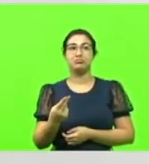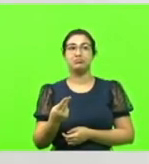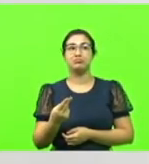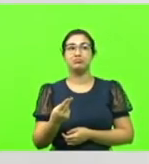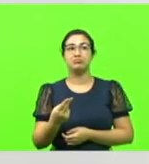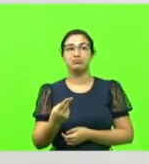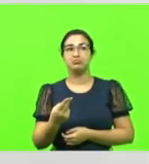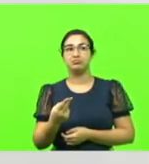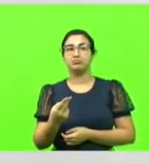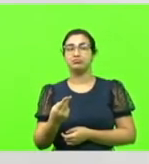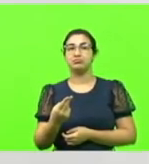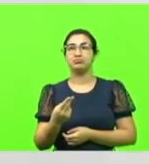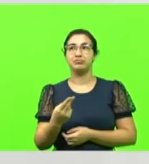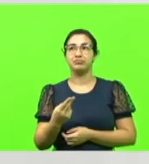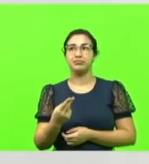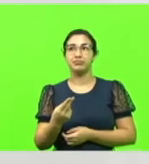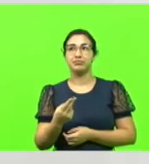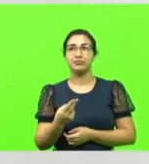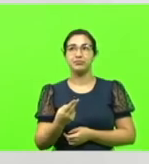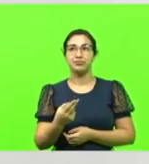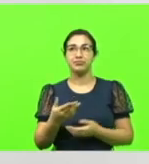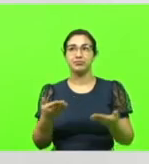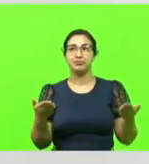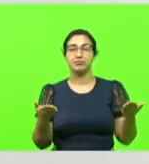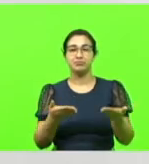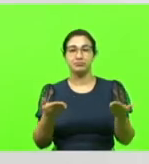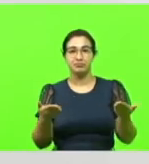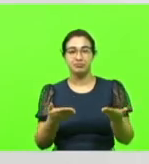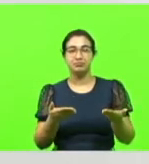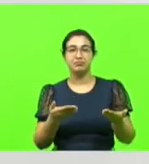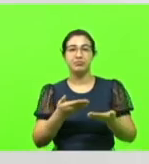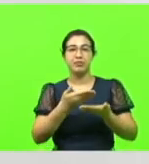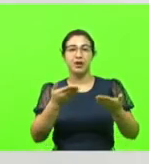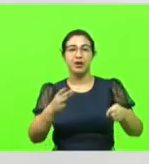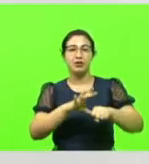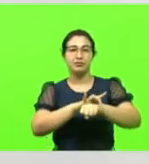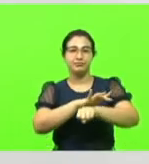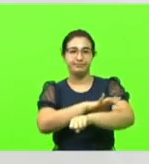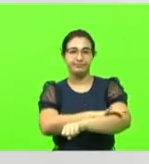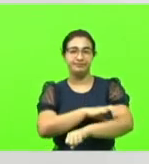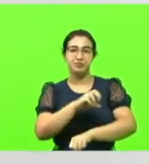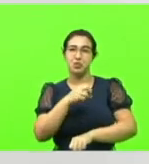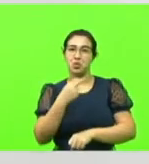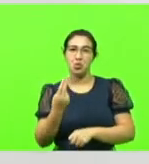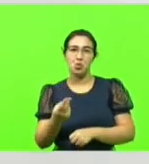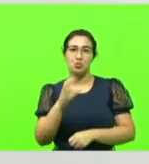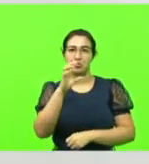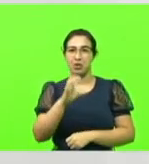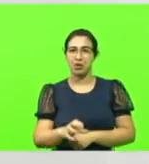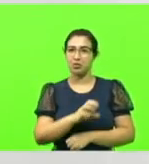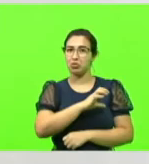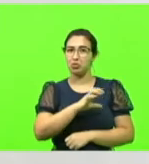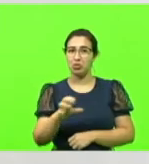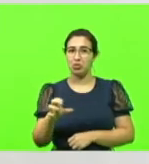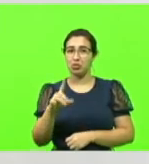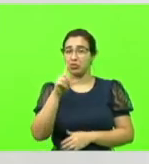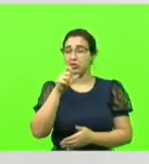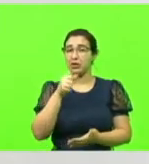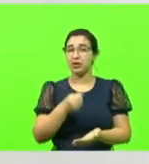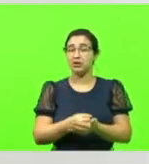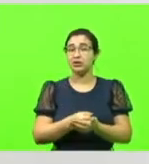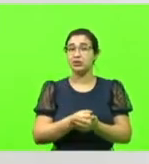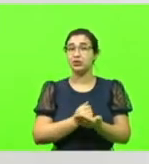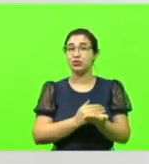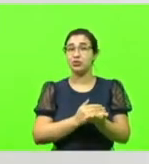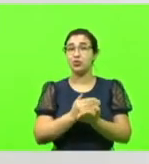que agora, seja os evangélicos ou os católicos, de uma hora para outra, decidiram evangelizar e fazer